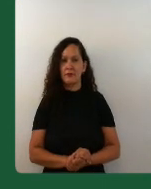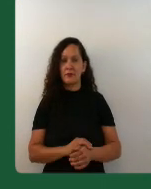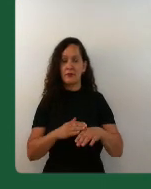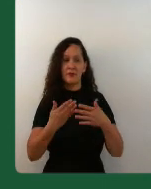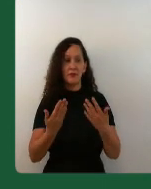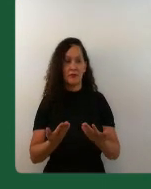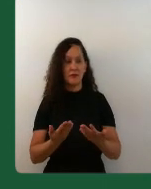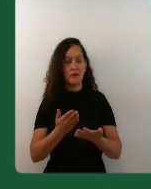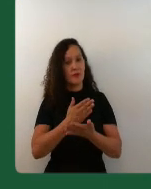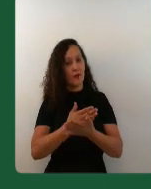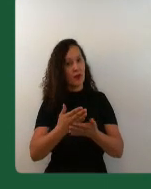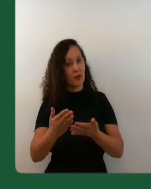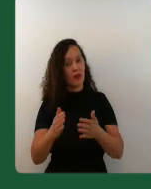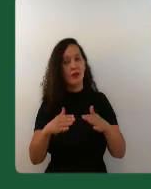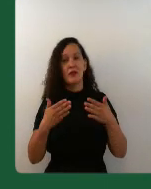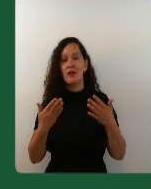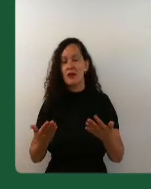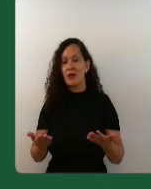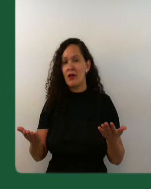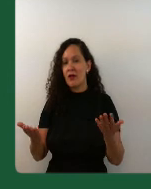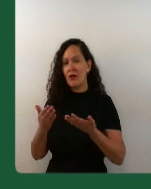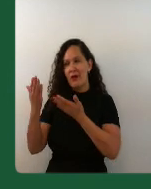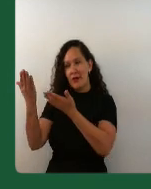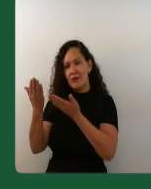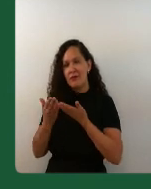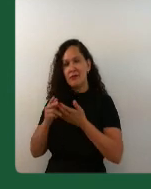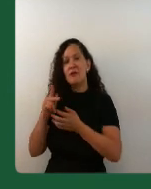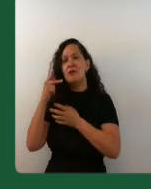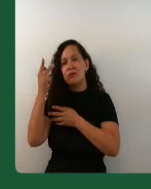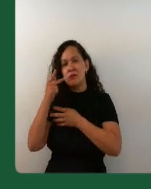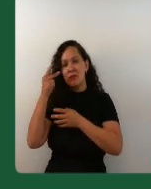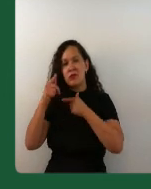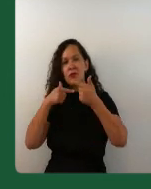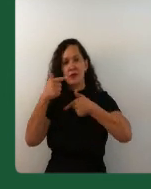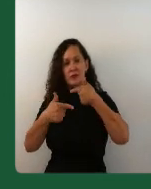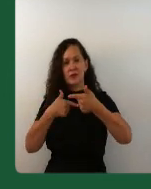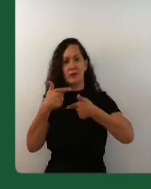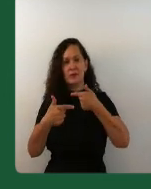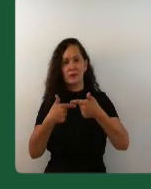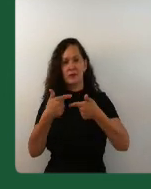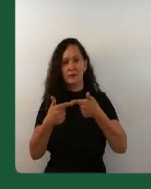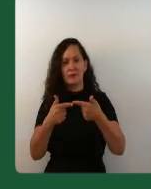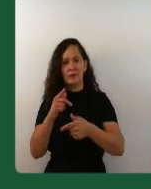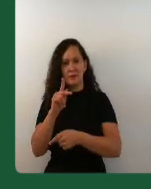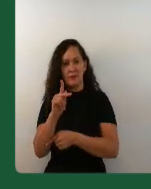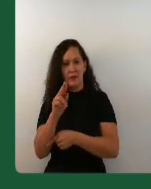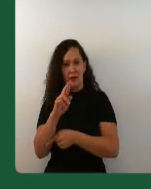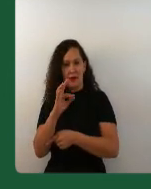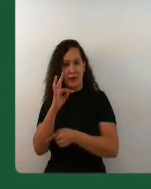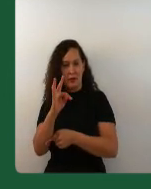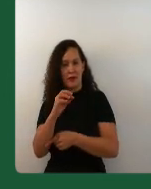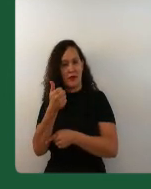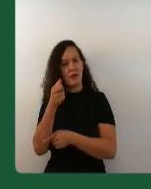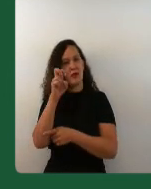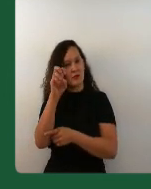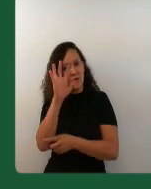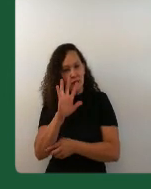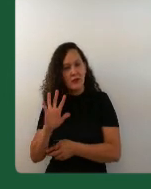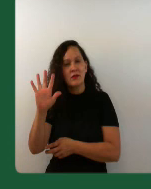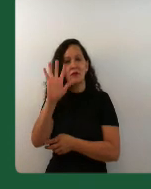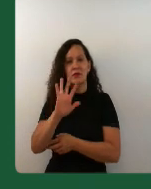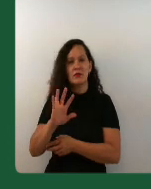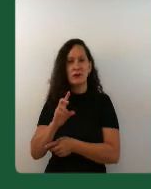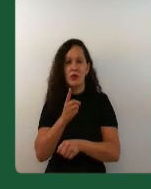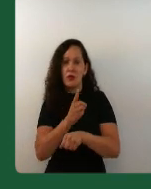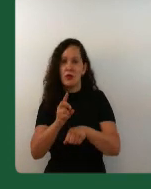tanto, iniciamos então convidando a Procuradora do Trabalho do PRT 15ª Região,